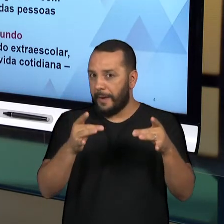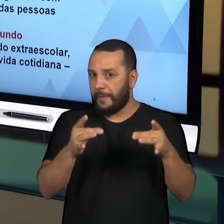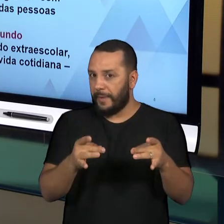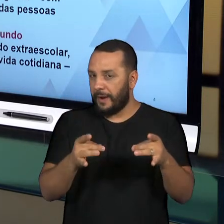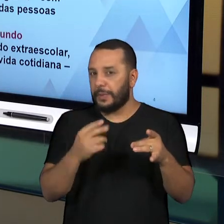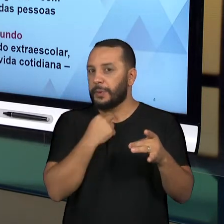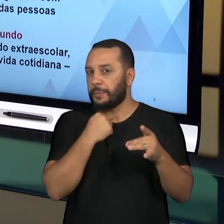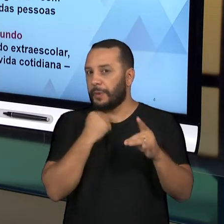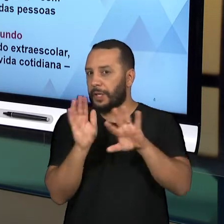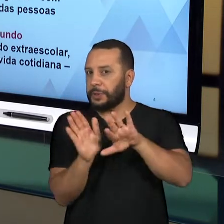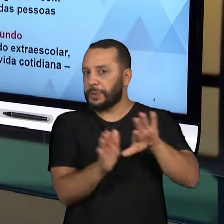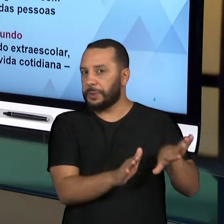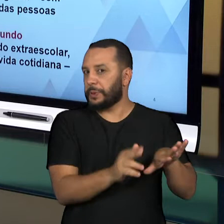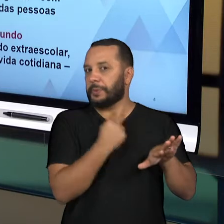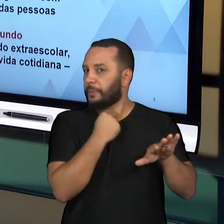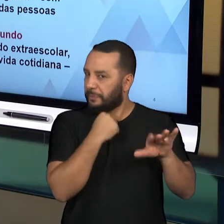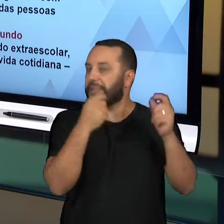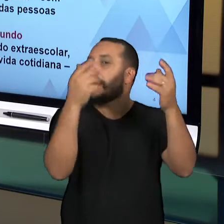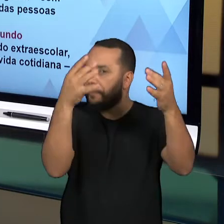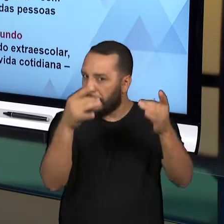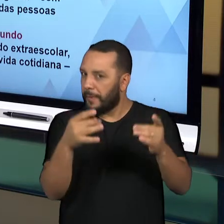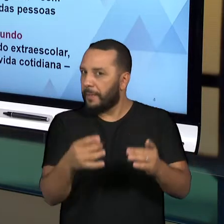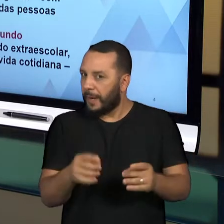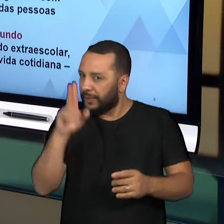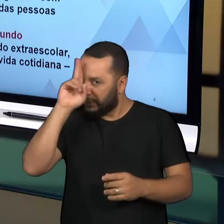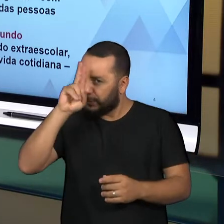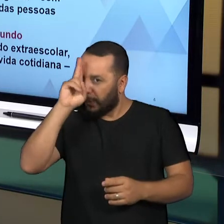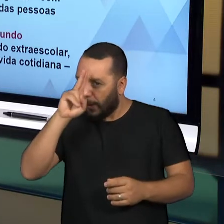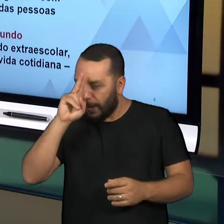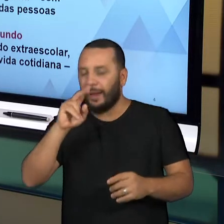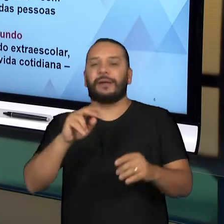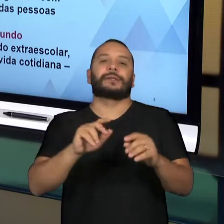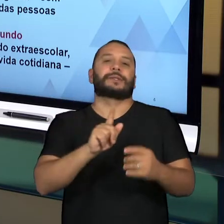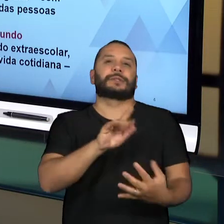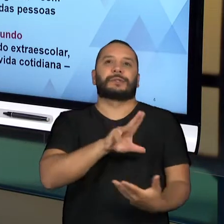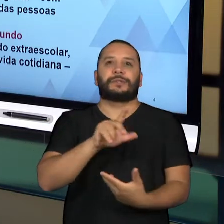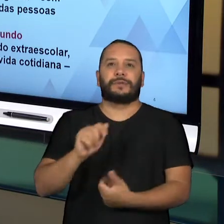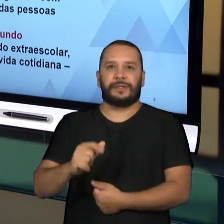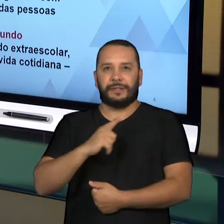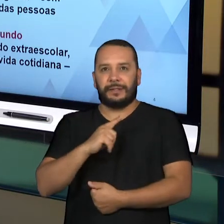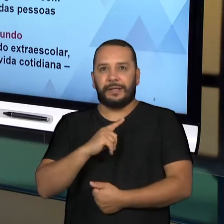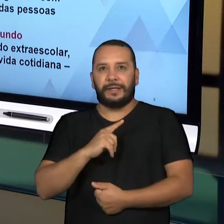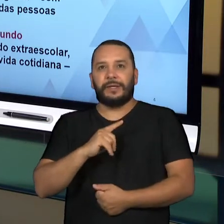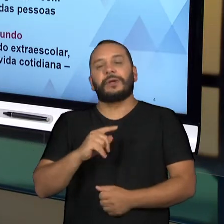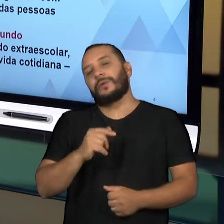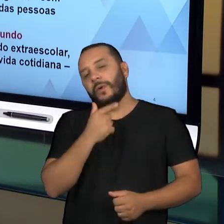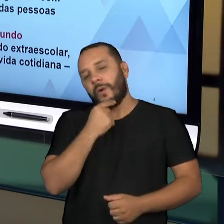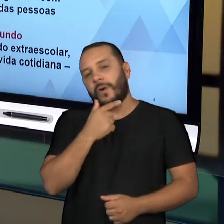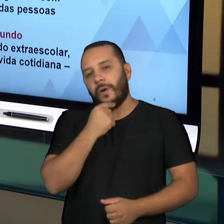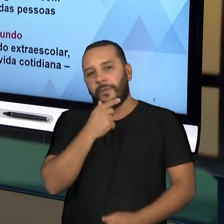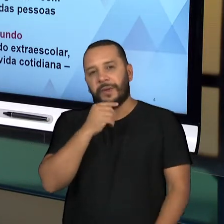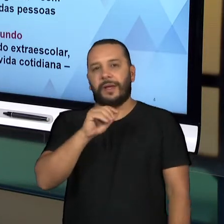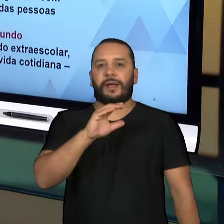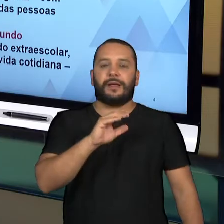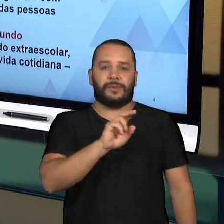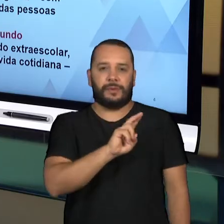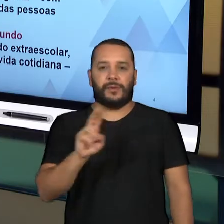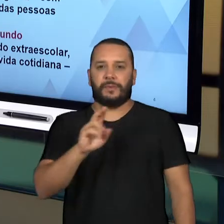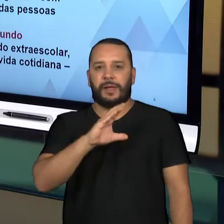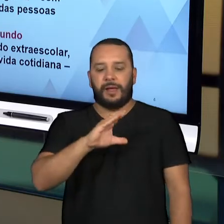ser deixadas de lado né então nós temos um autor que é o cavalcante que ele fala que alguns